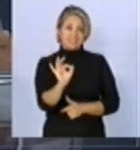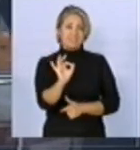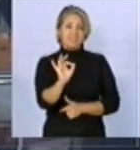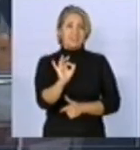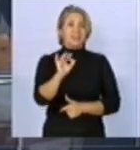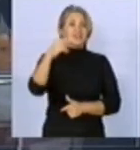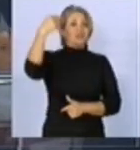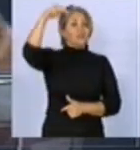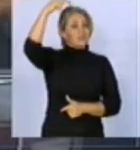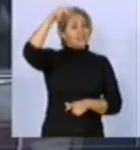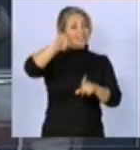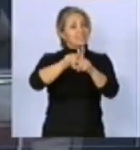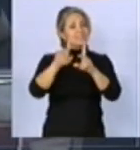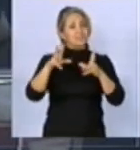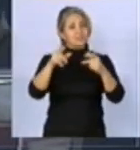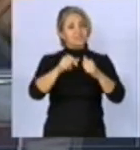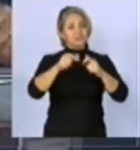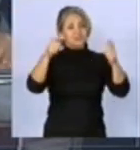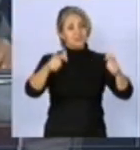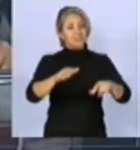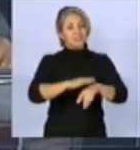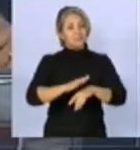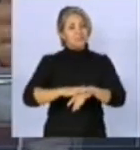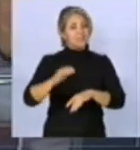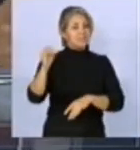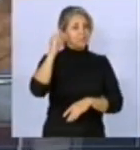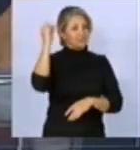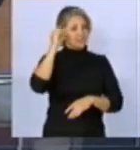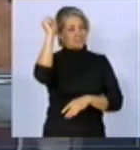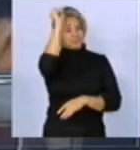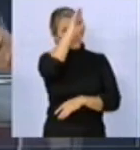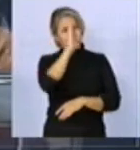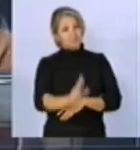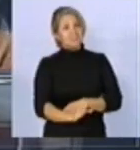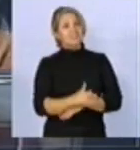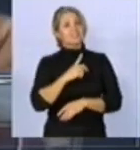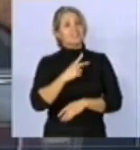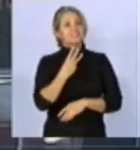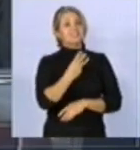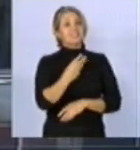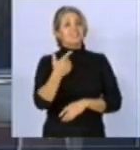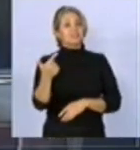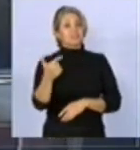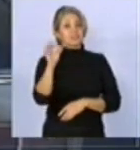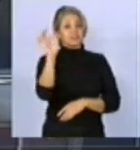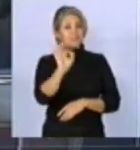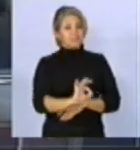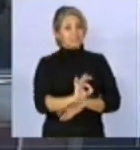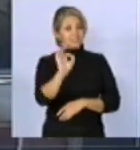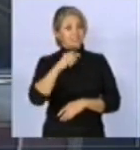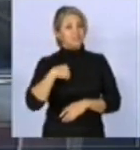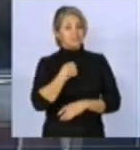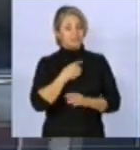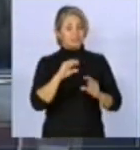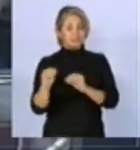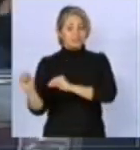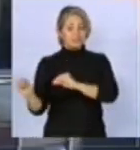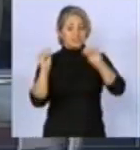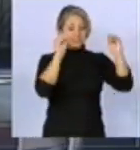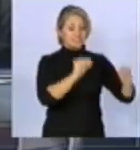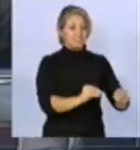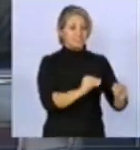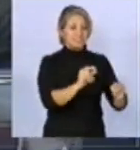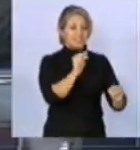a colheita e na zona de expansão a zona mais modernas do do país é 32 então a gente tá simplesmente transferir no